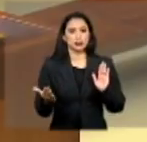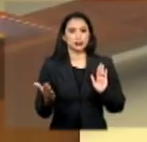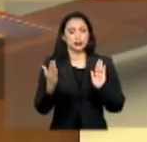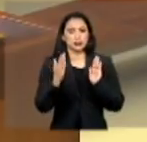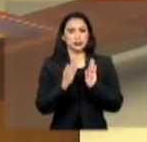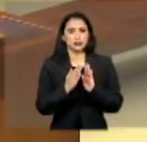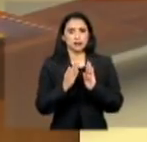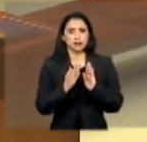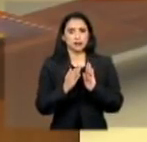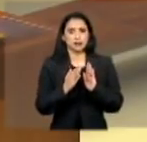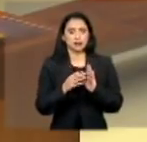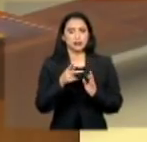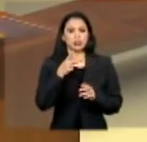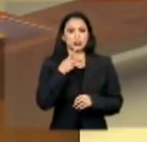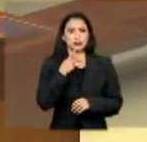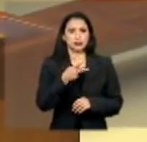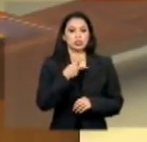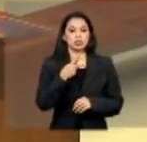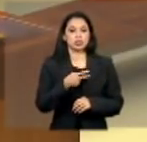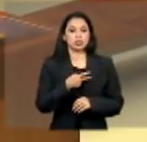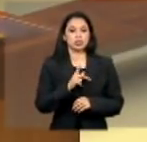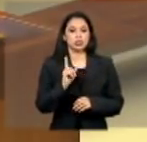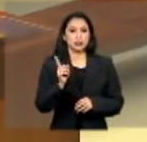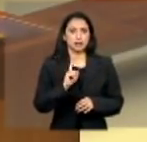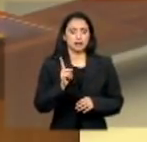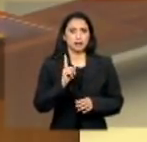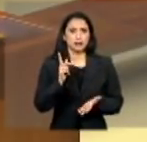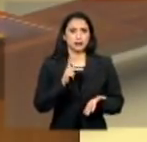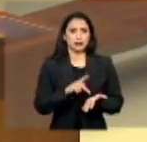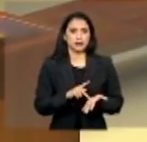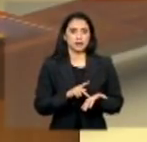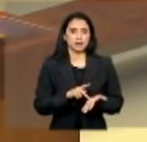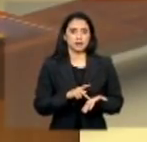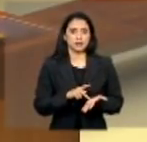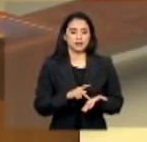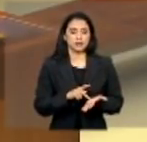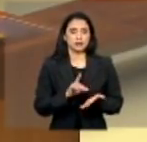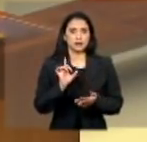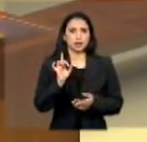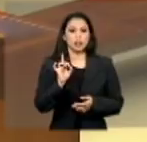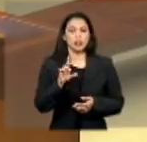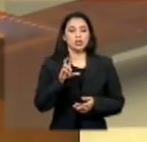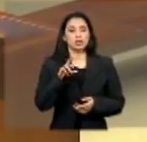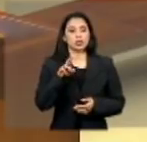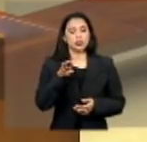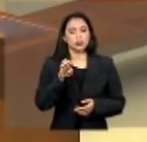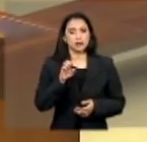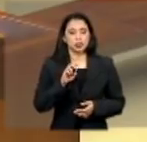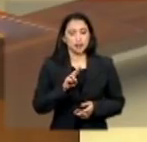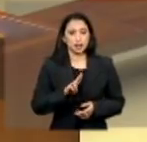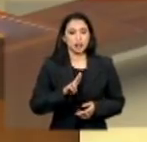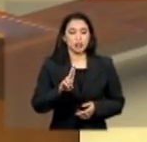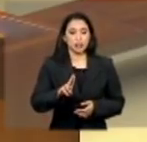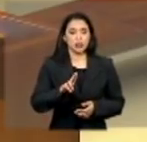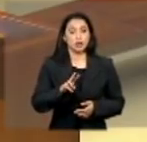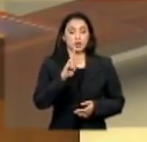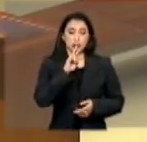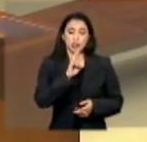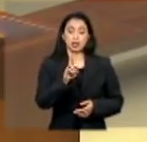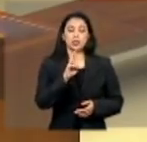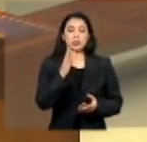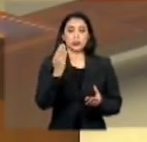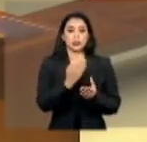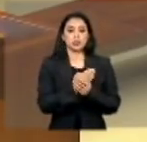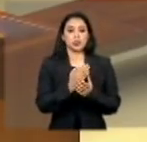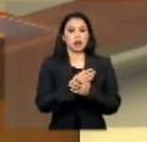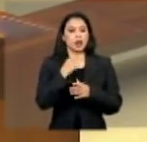de dizer que aquilo não é verdade só os réus que respondem por um processo nem os